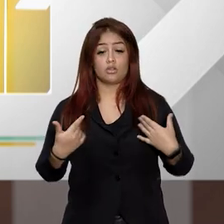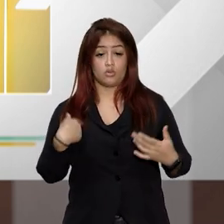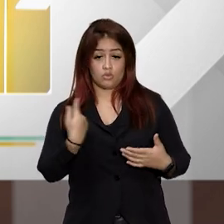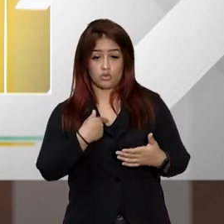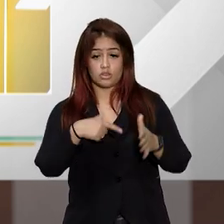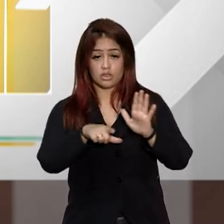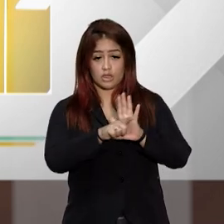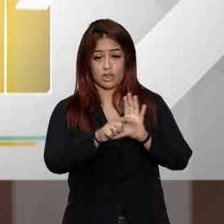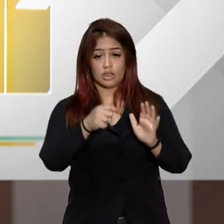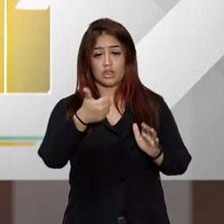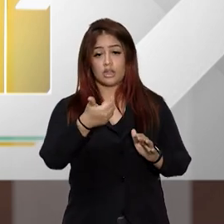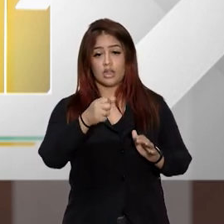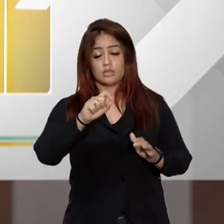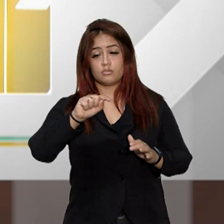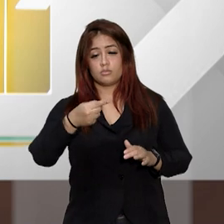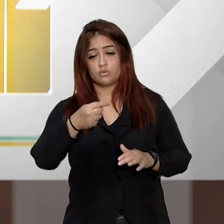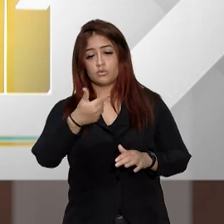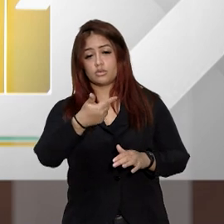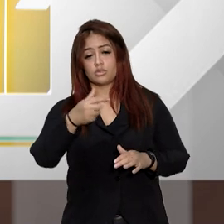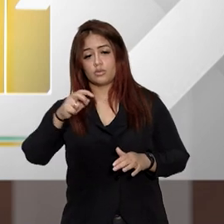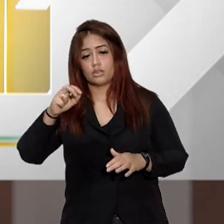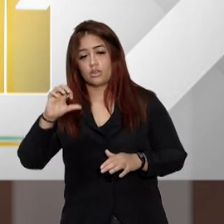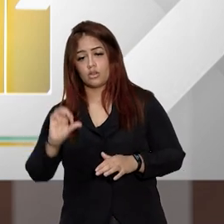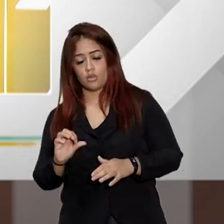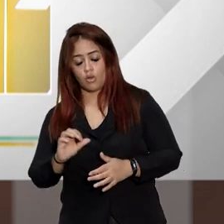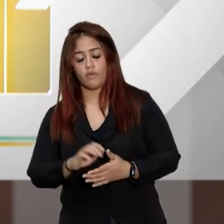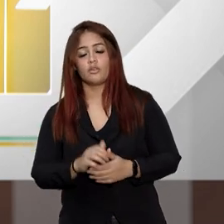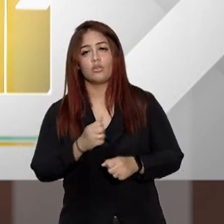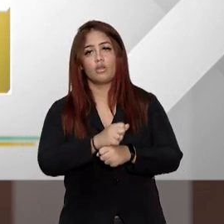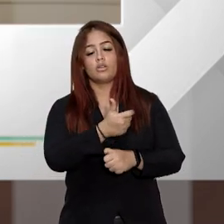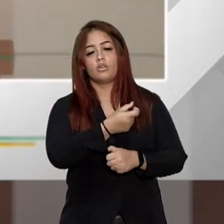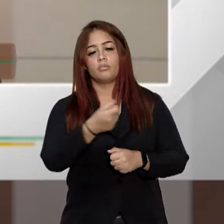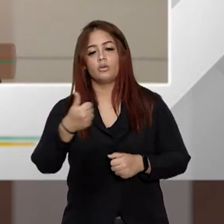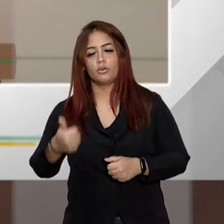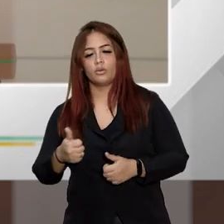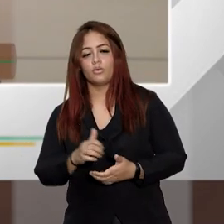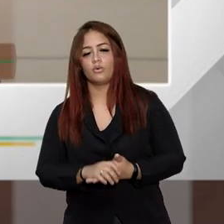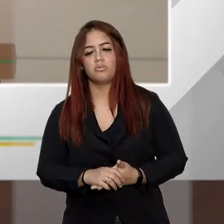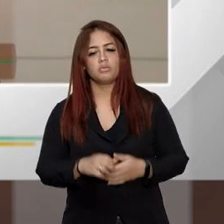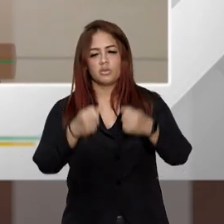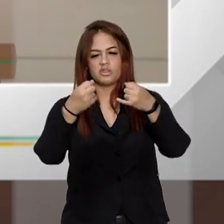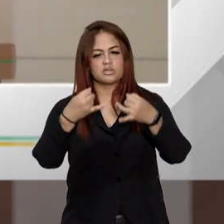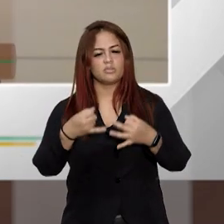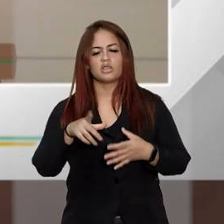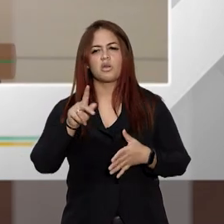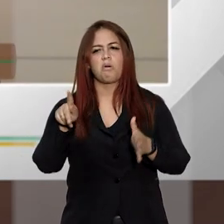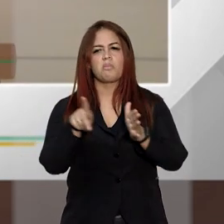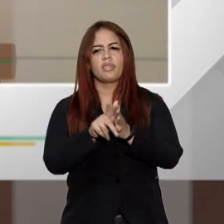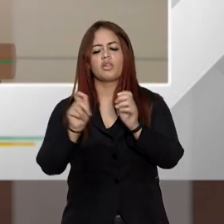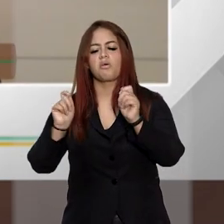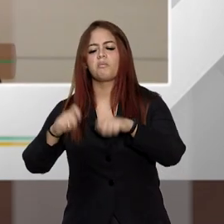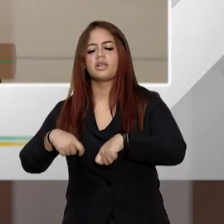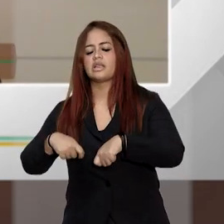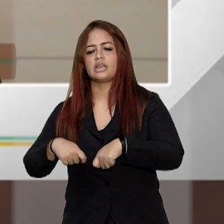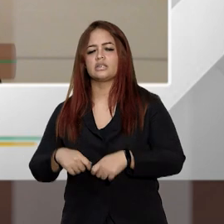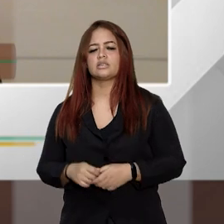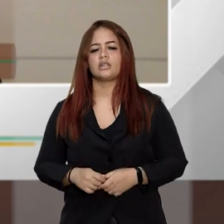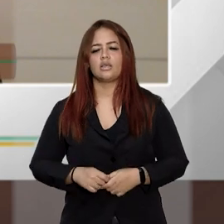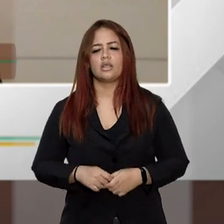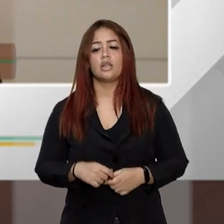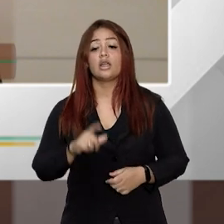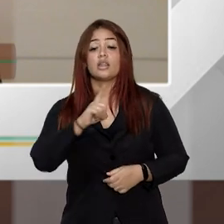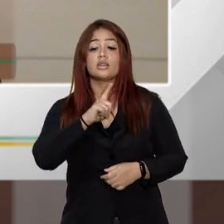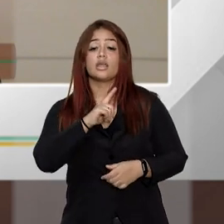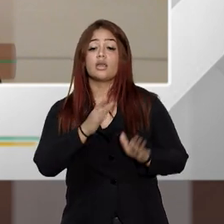A nossa lei 10.259 de 2001, ela não diz de maneira específica quem seriam os legitimados ativos. Nós temos, em